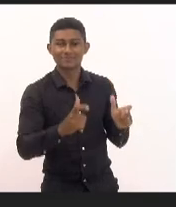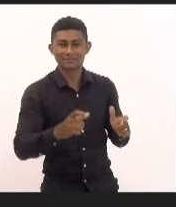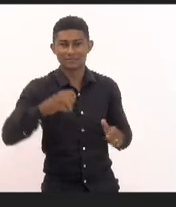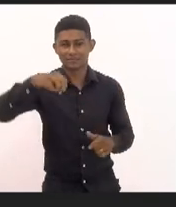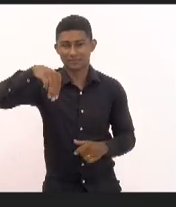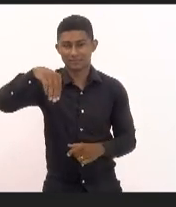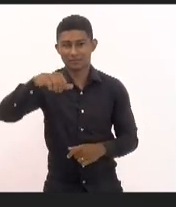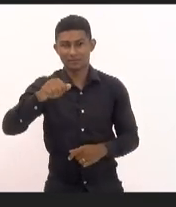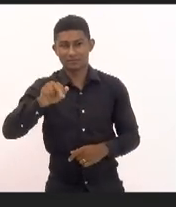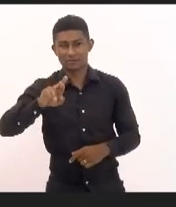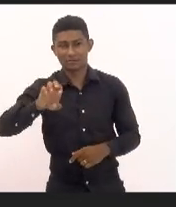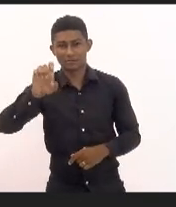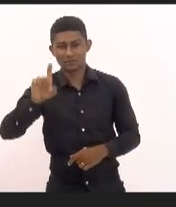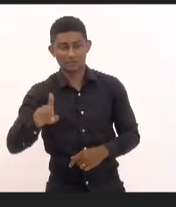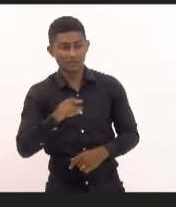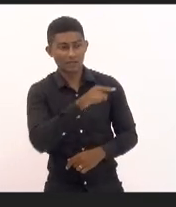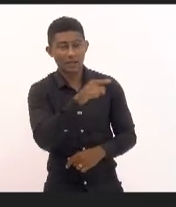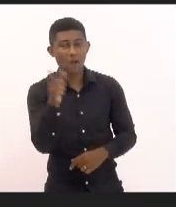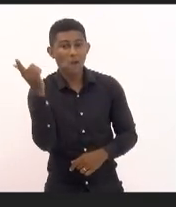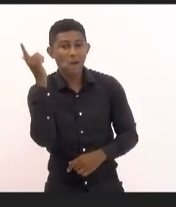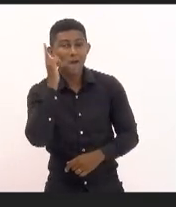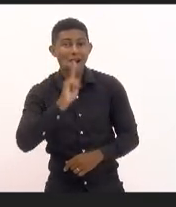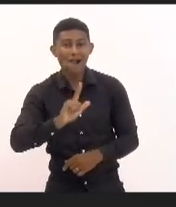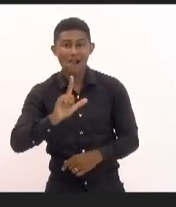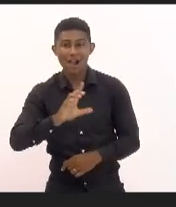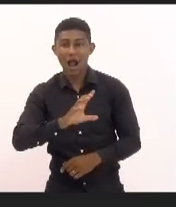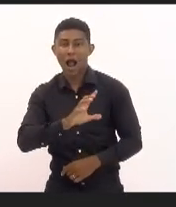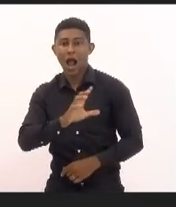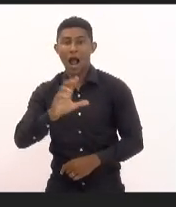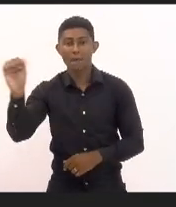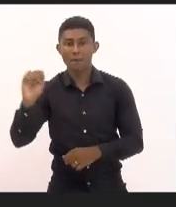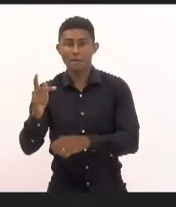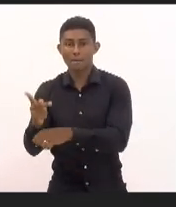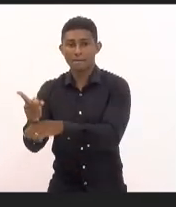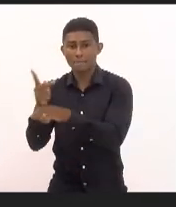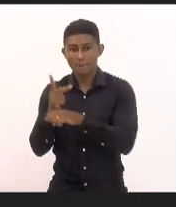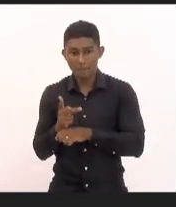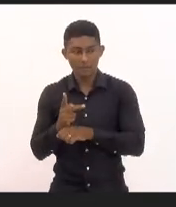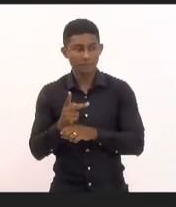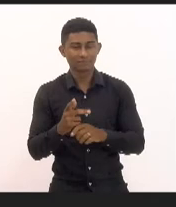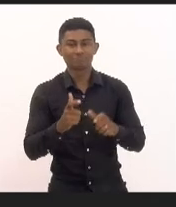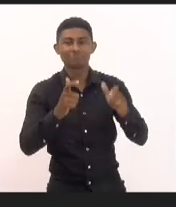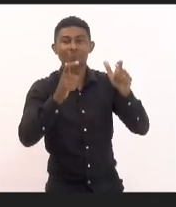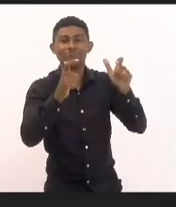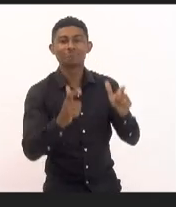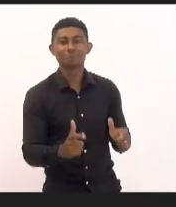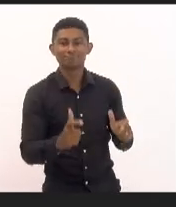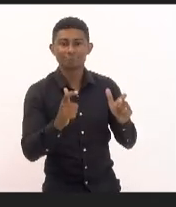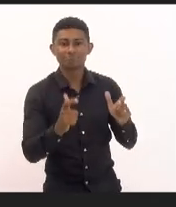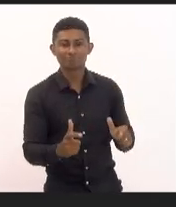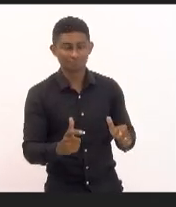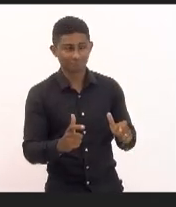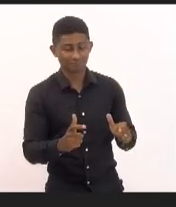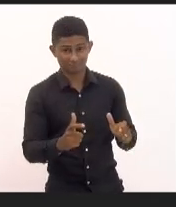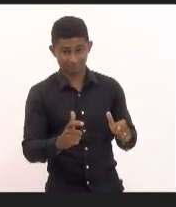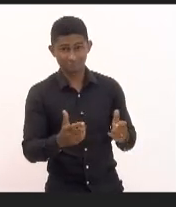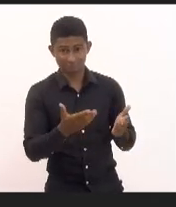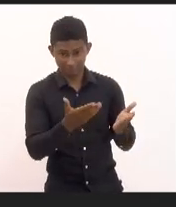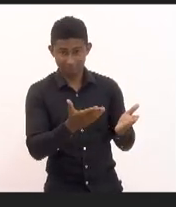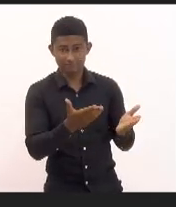ganharam um prêmio em competição de robótica. Os alunos do projeto Perigual João Borges de